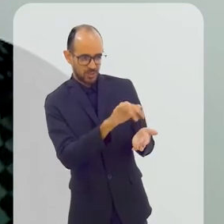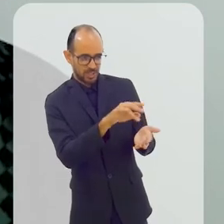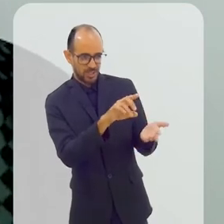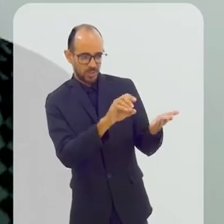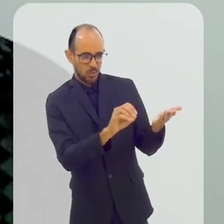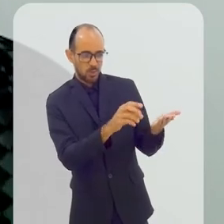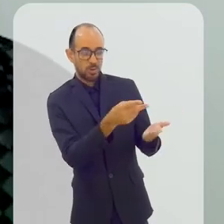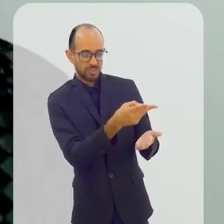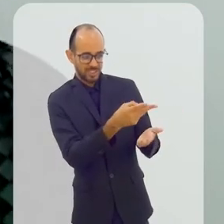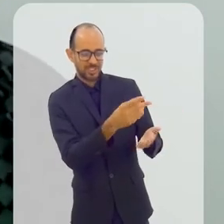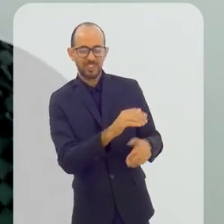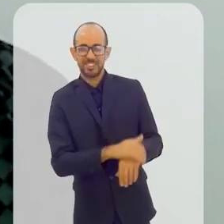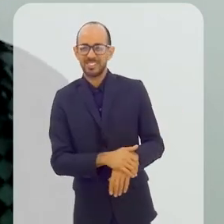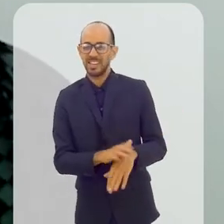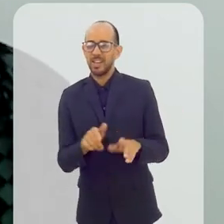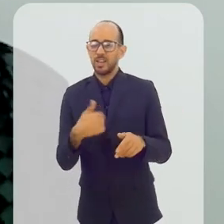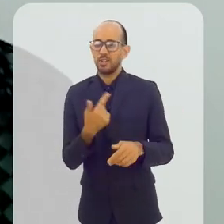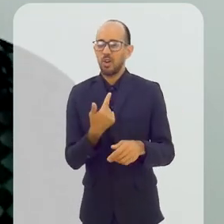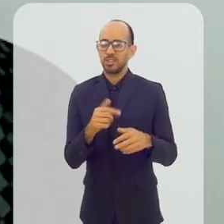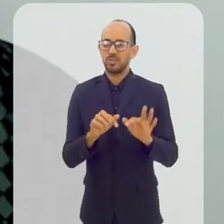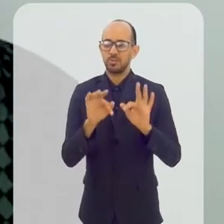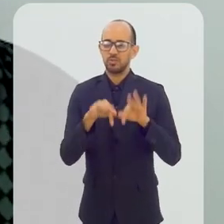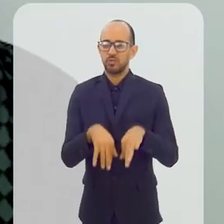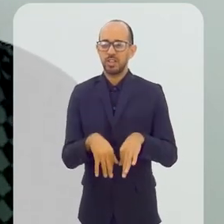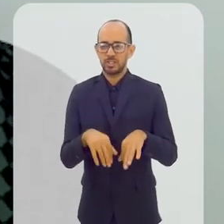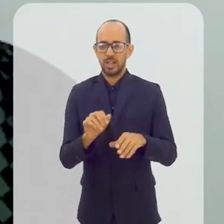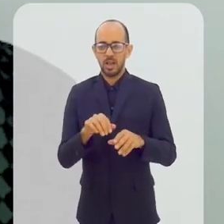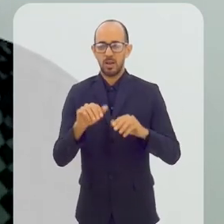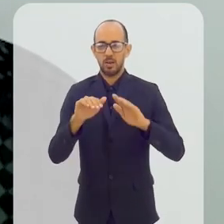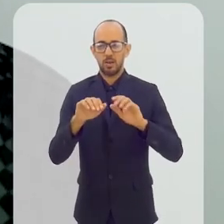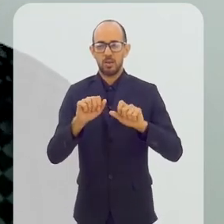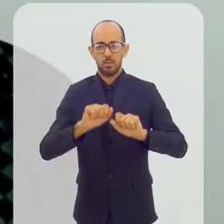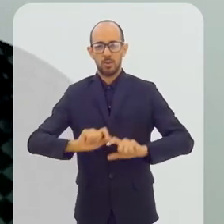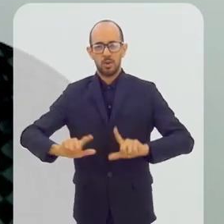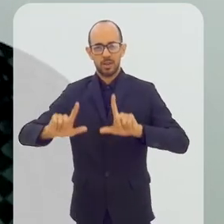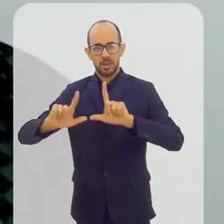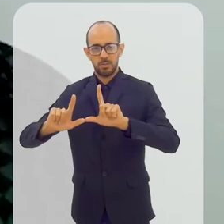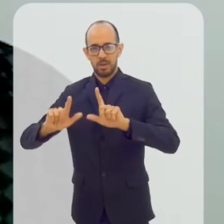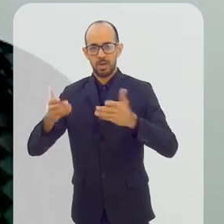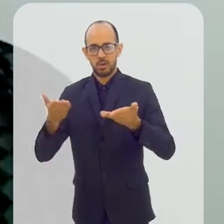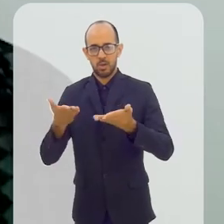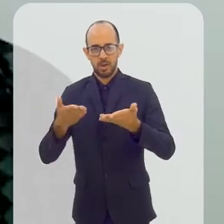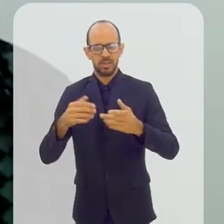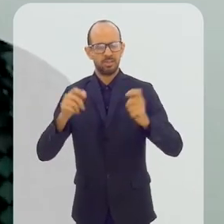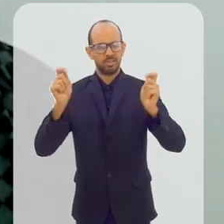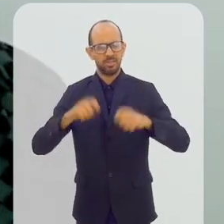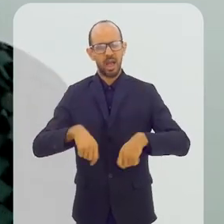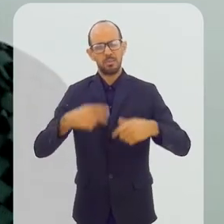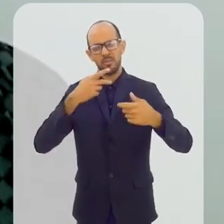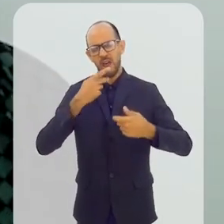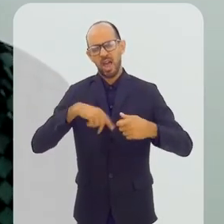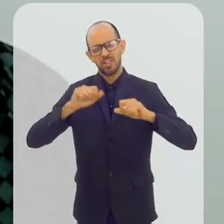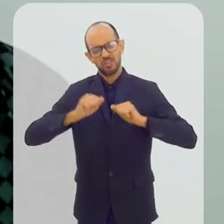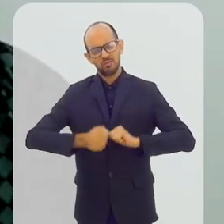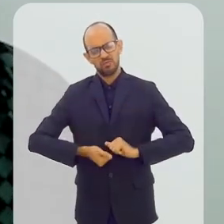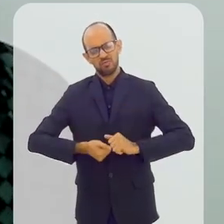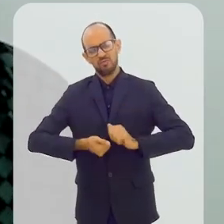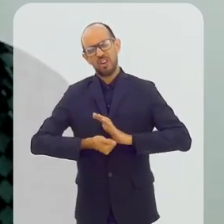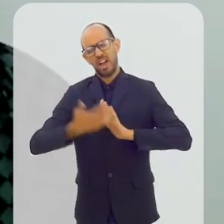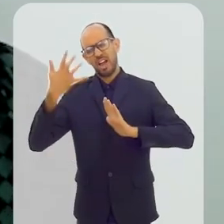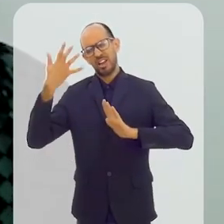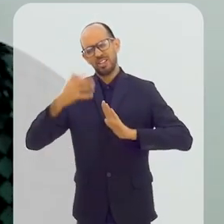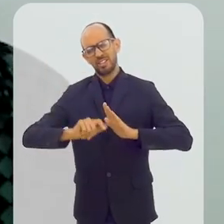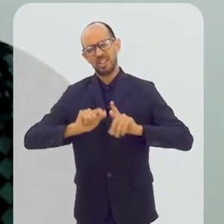Eu queria só, a gente já está fechando aqui o programa, acho que podemos aqui falar sobre várias ações